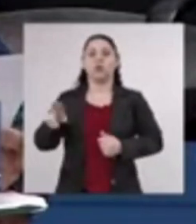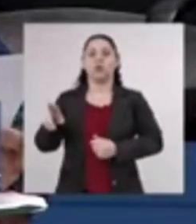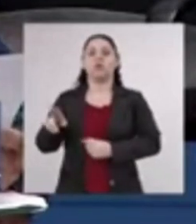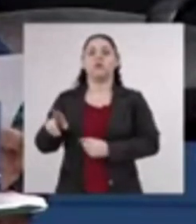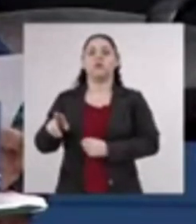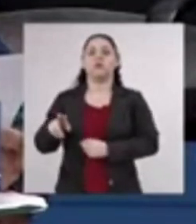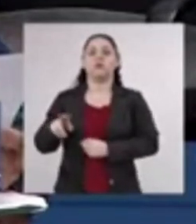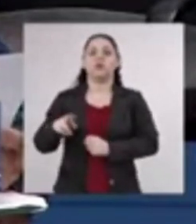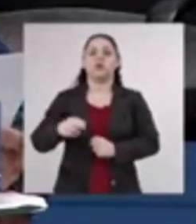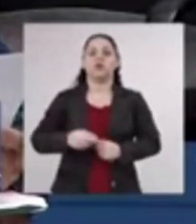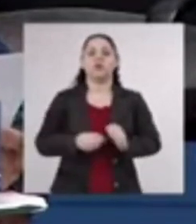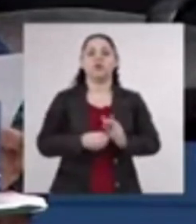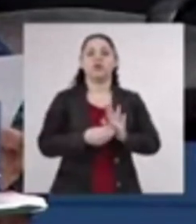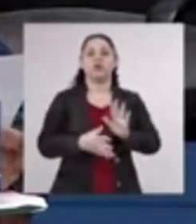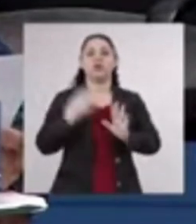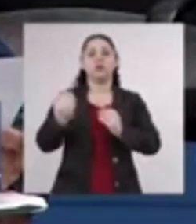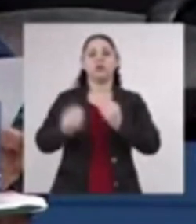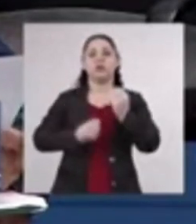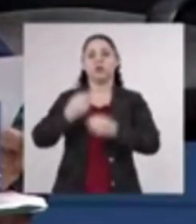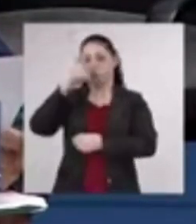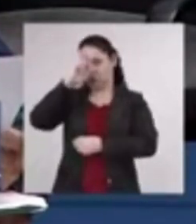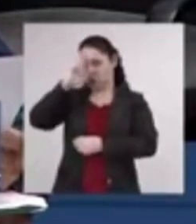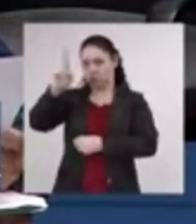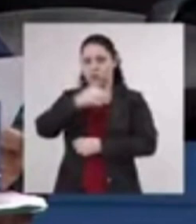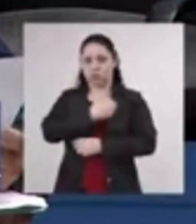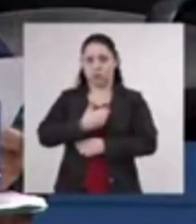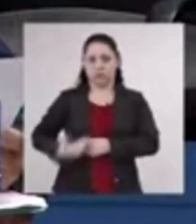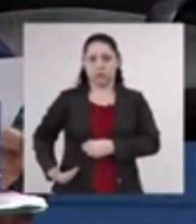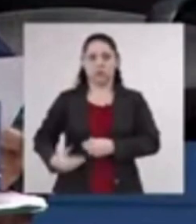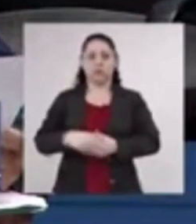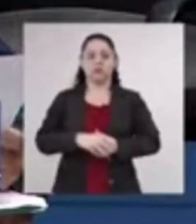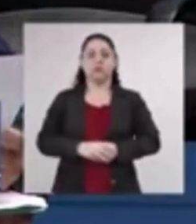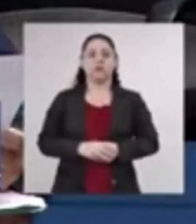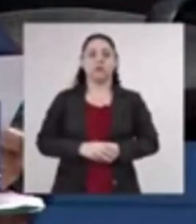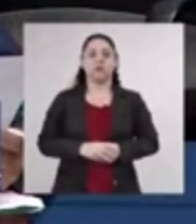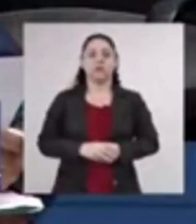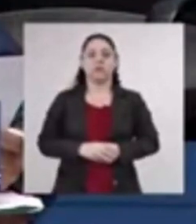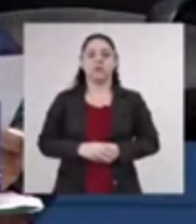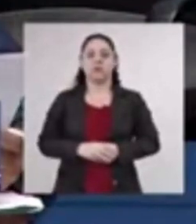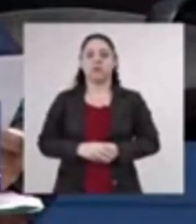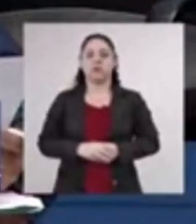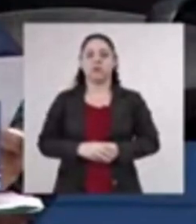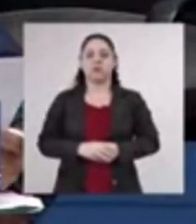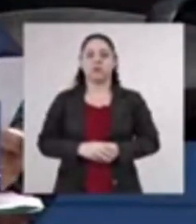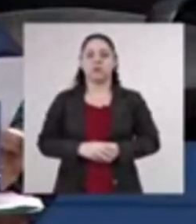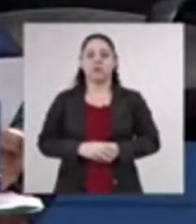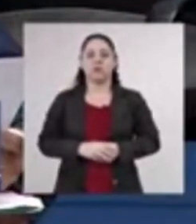nomeando, indicando como líder do governo o